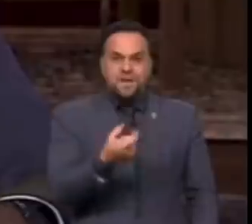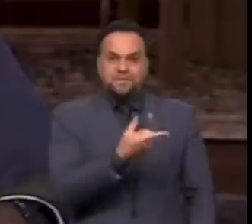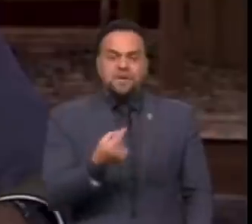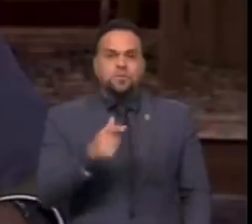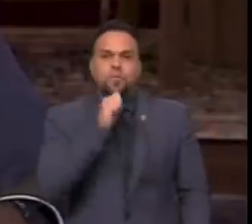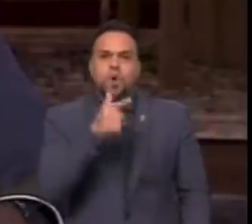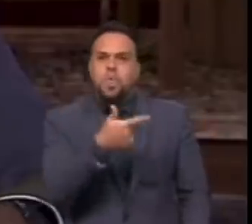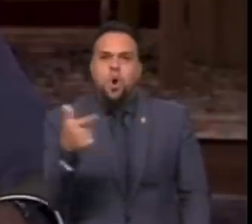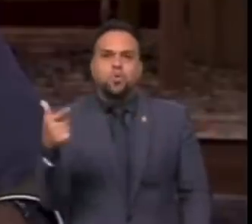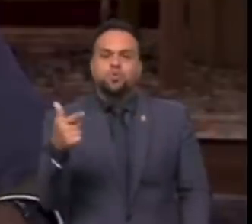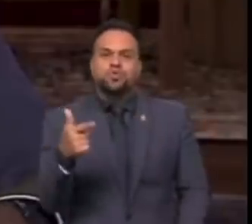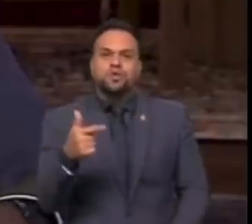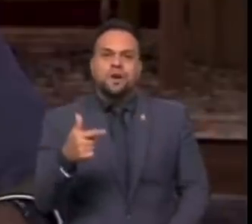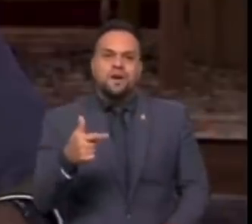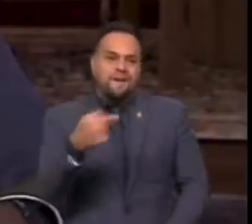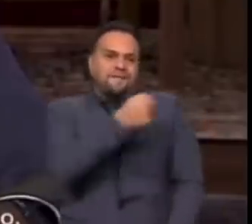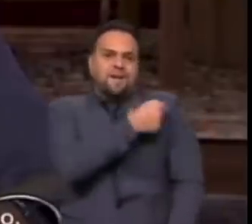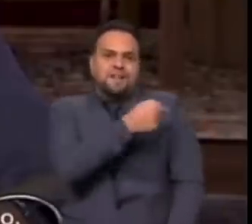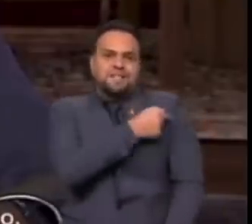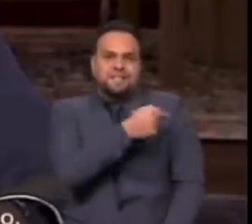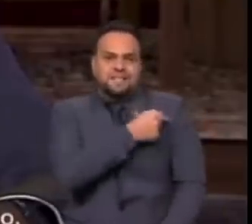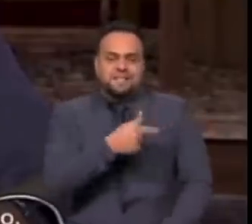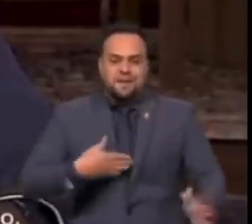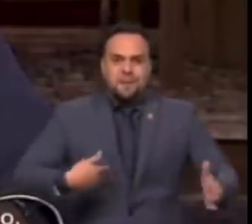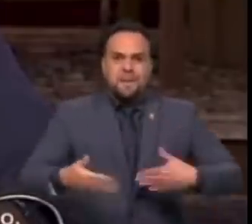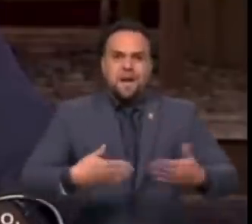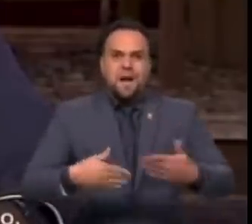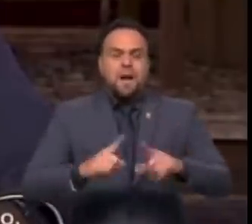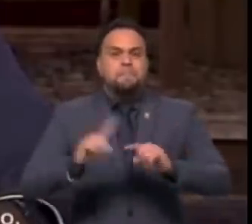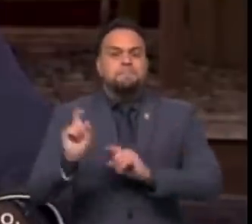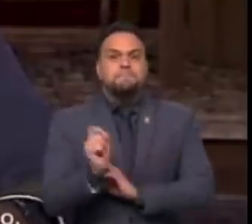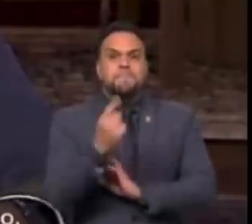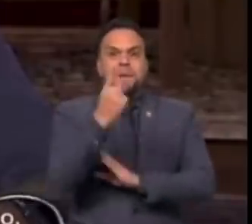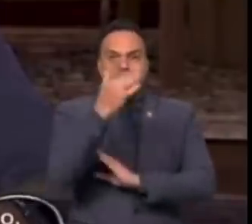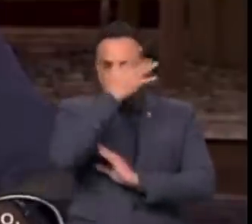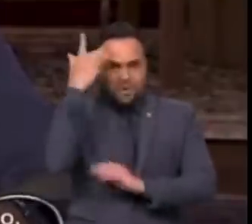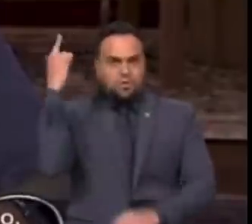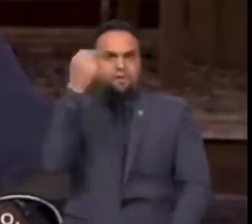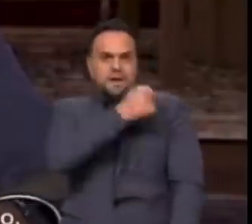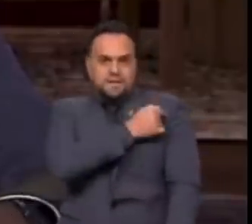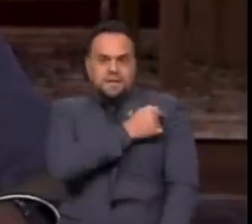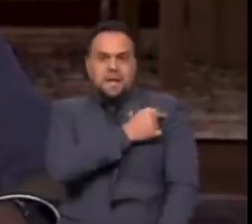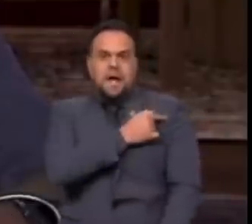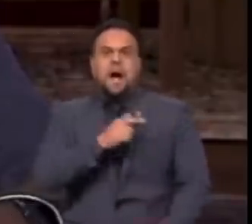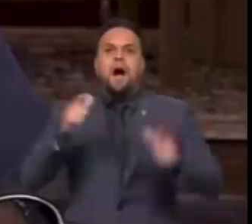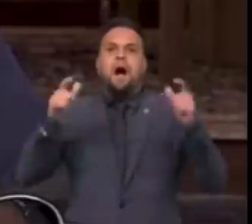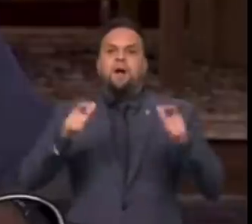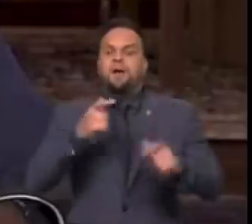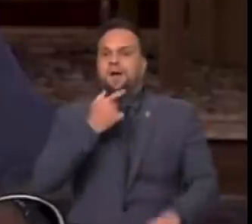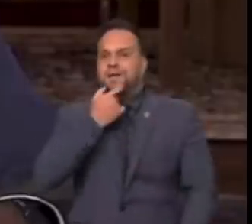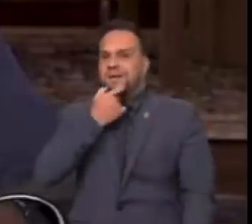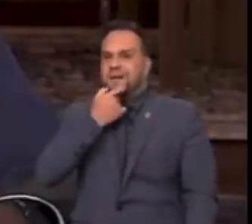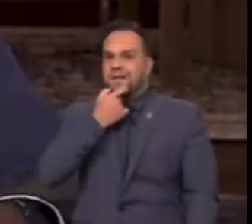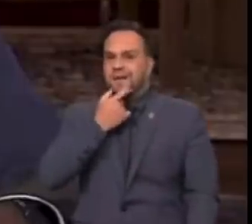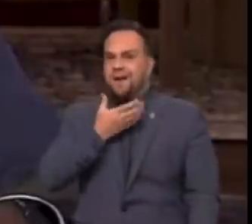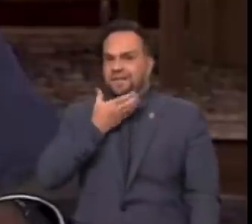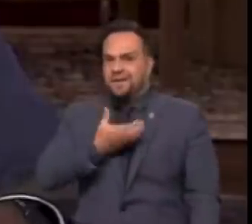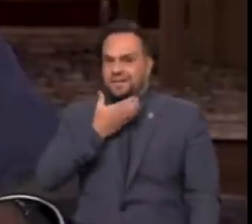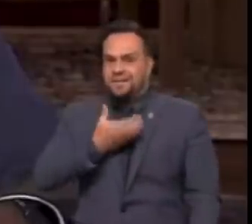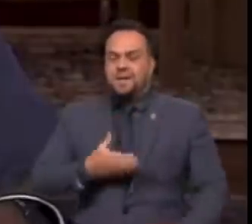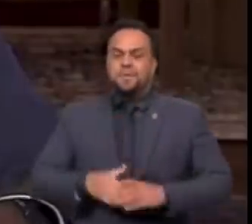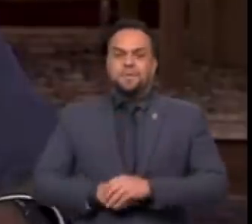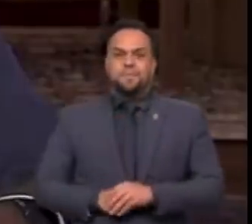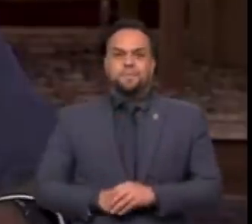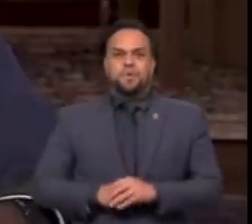2020 no existe há vacina disponível no mercado e a primeira pessoa vacinada foi no Reino Unido em dezembro